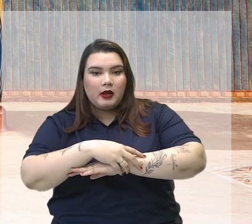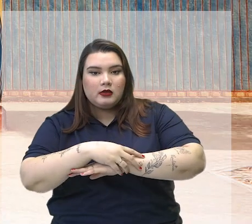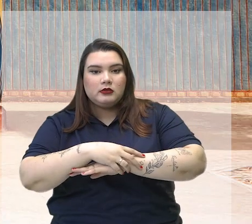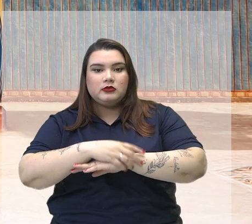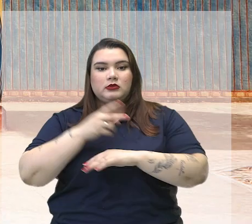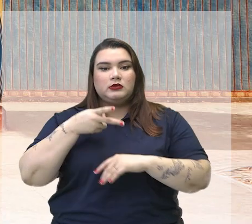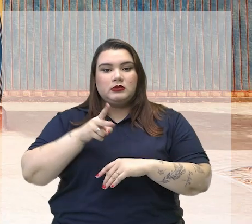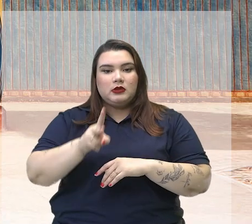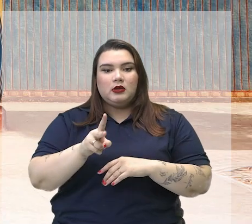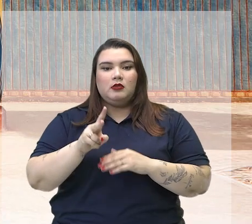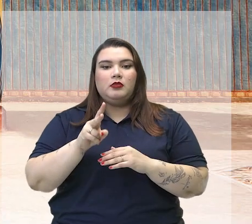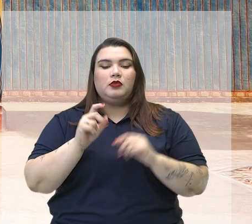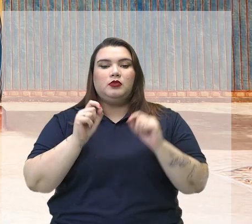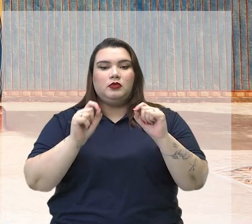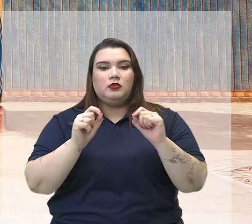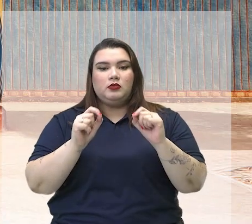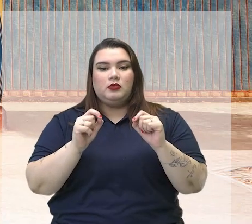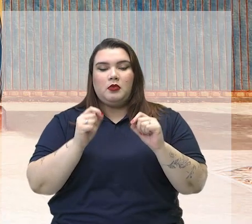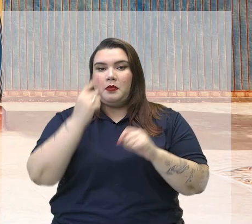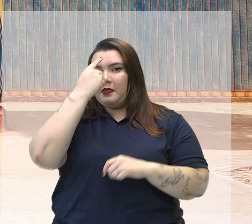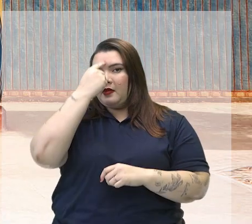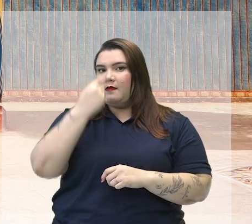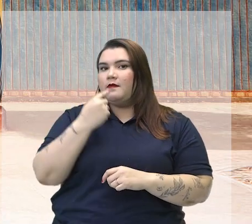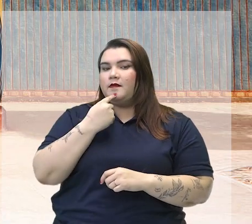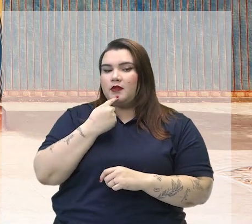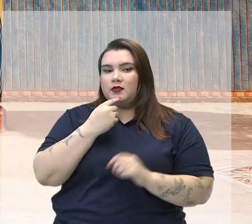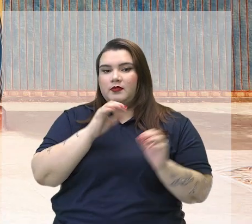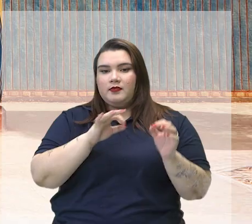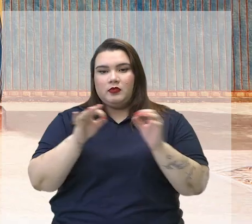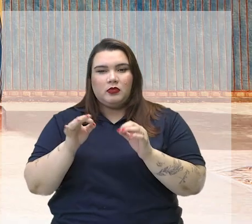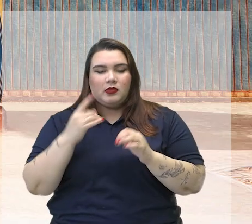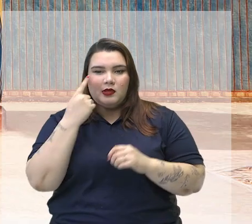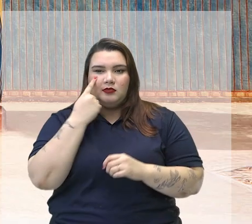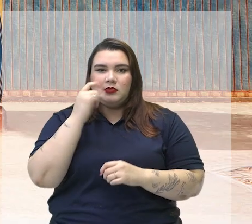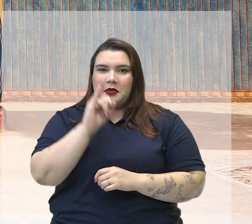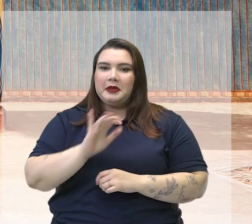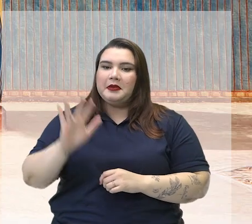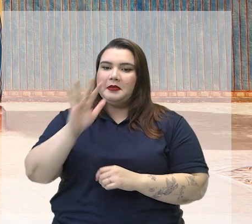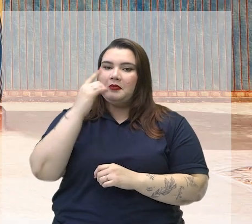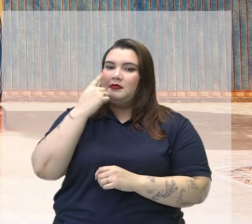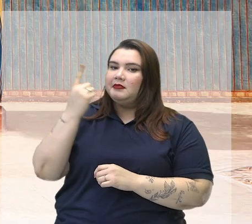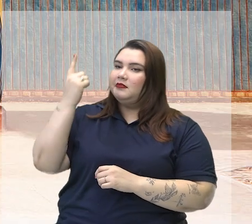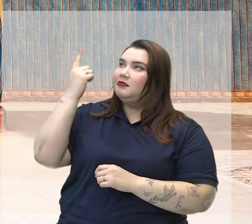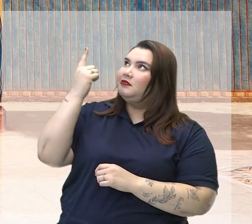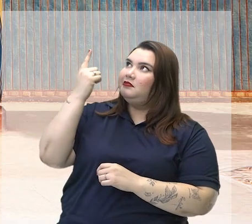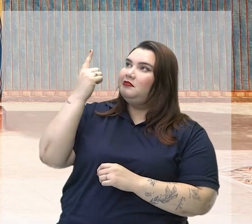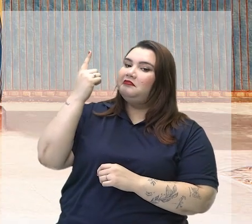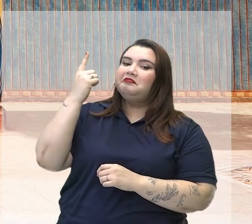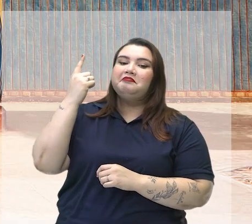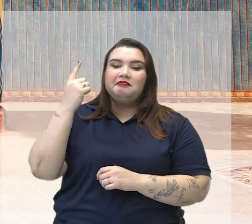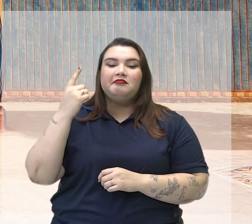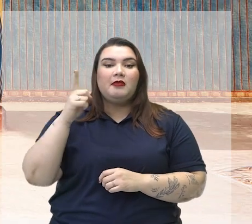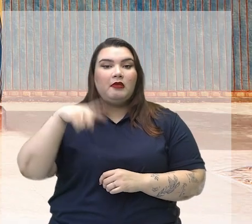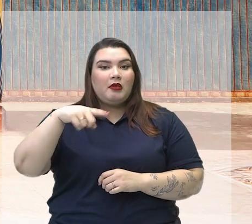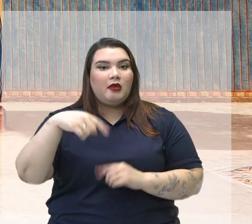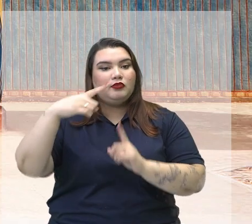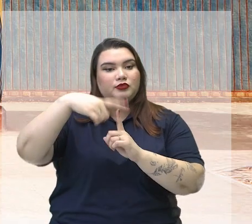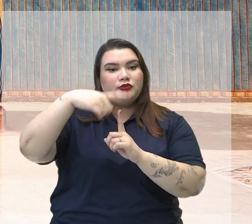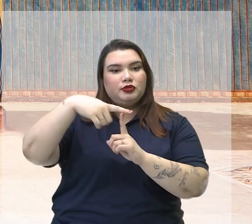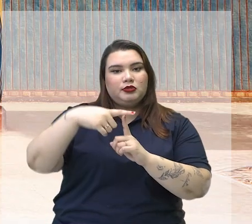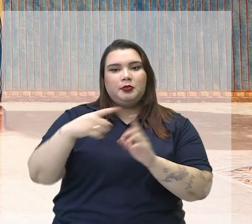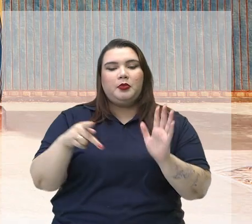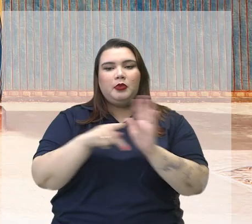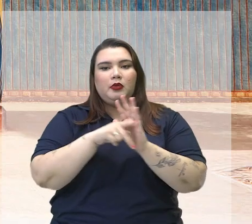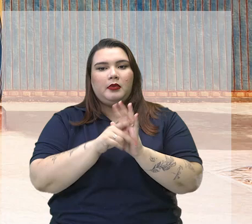sempre retratados de perfil. Então, todas as pinturas egípcias, vocês vão encontrar dessa forma. E